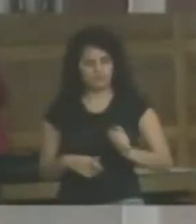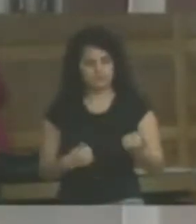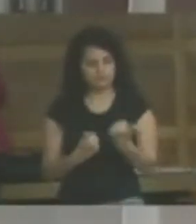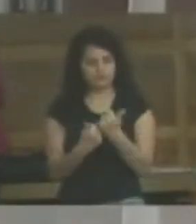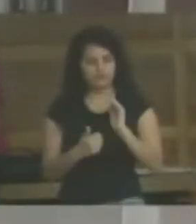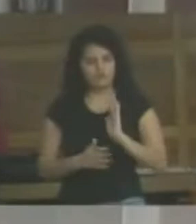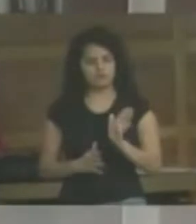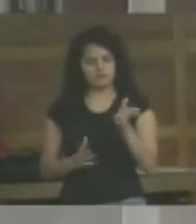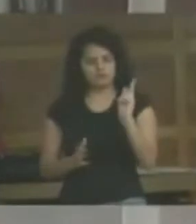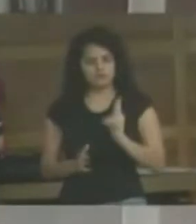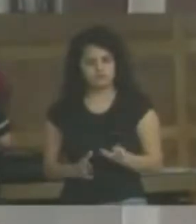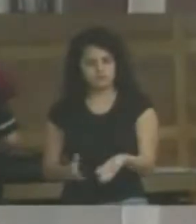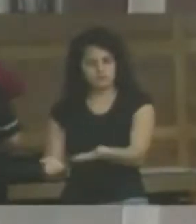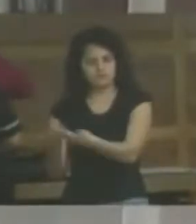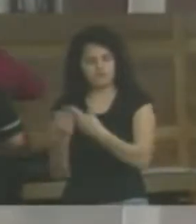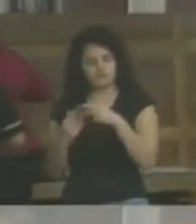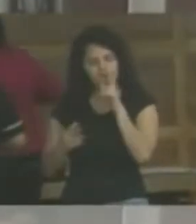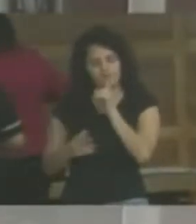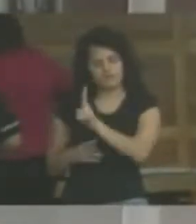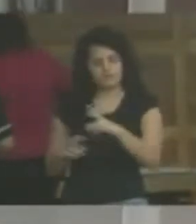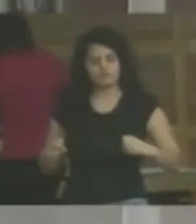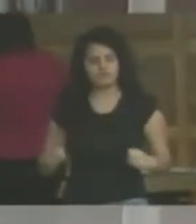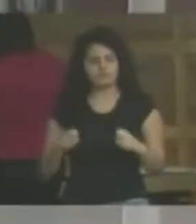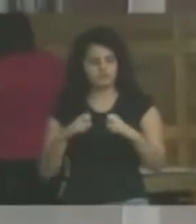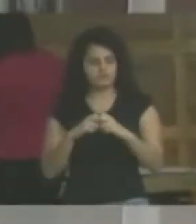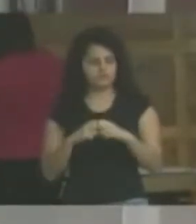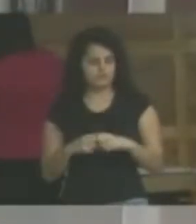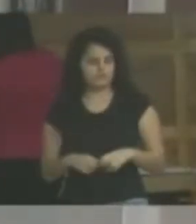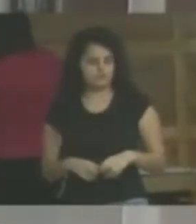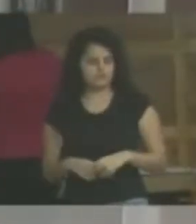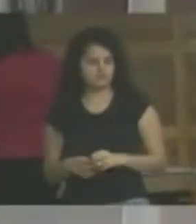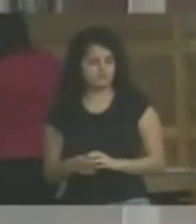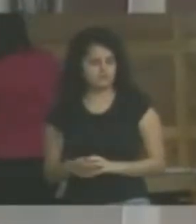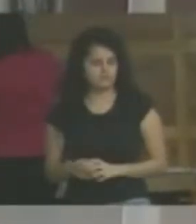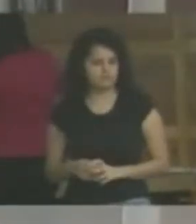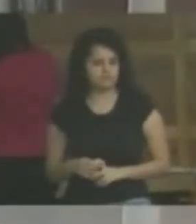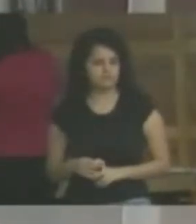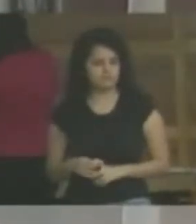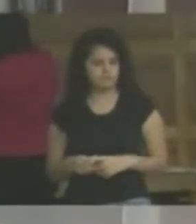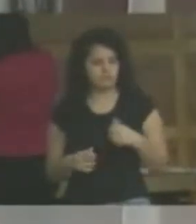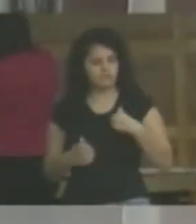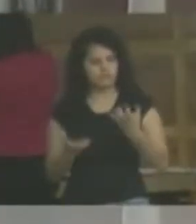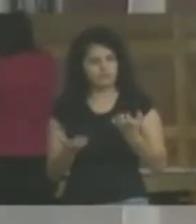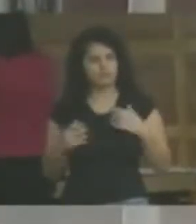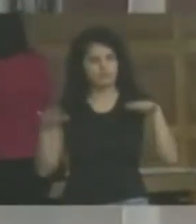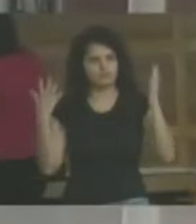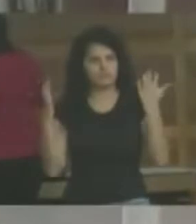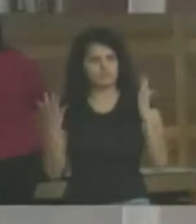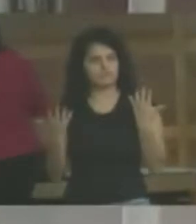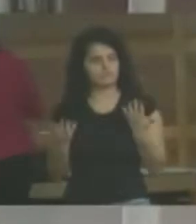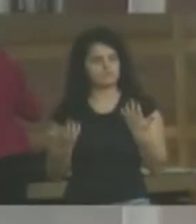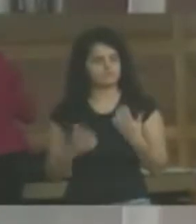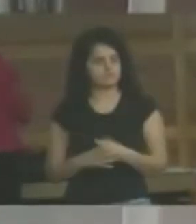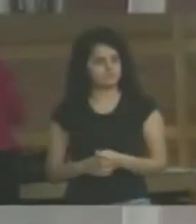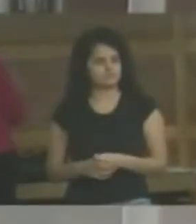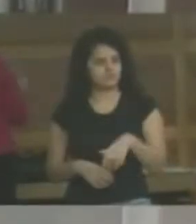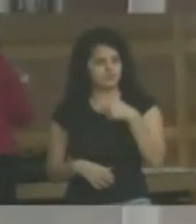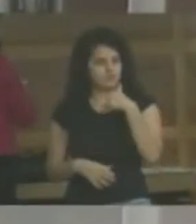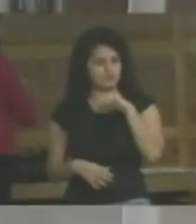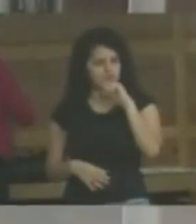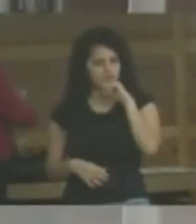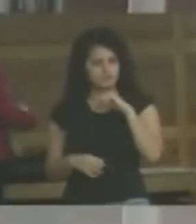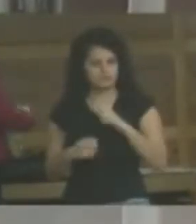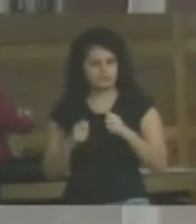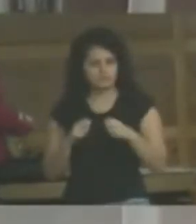aqui acompanhando os trabalhos para ele ficar inteirado do que está acontecendo na cidade. Eu quero aqui parabenizar a mãe também. Fez uma